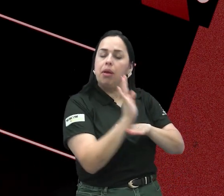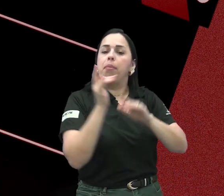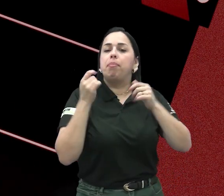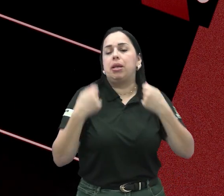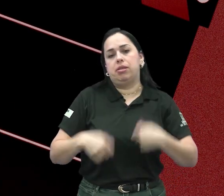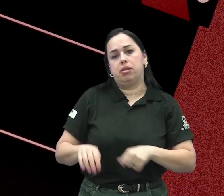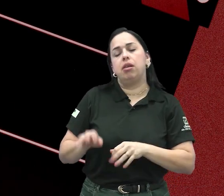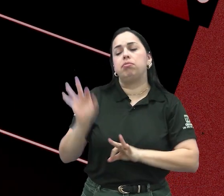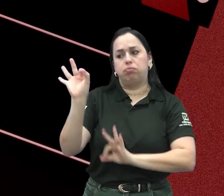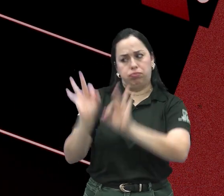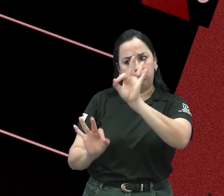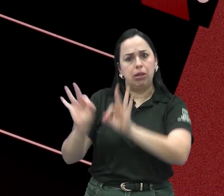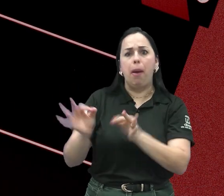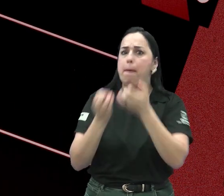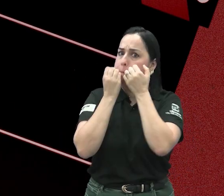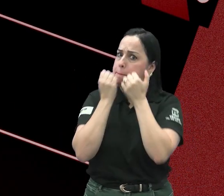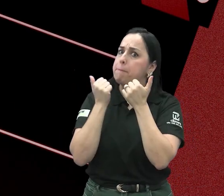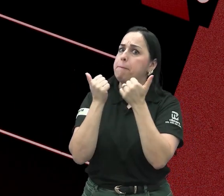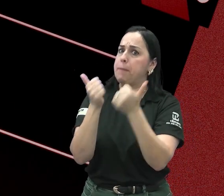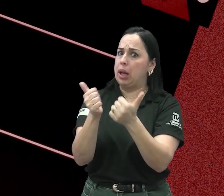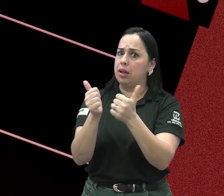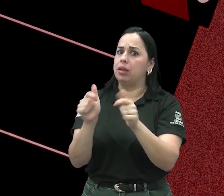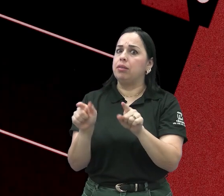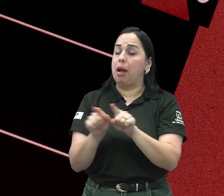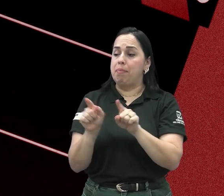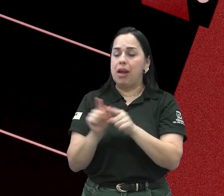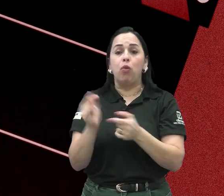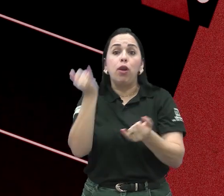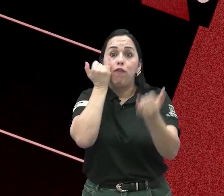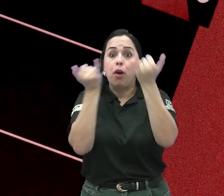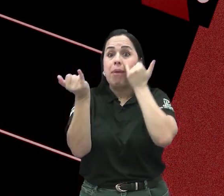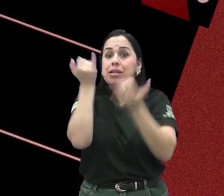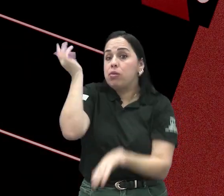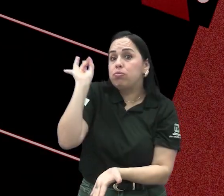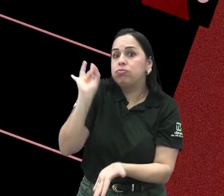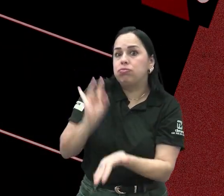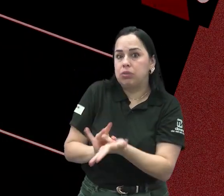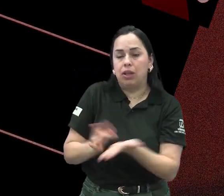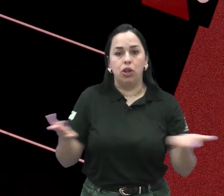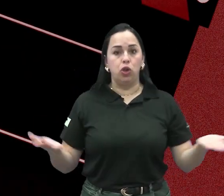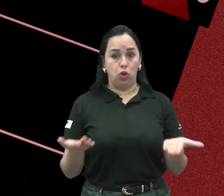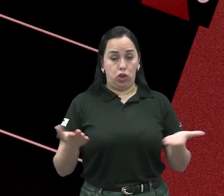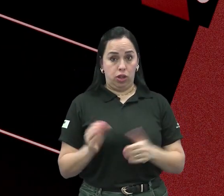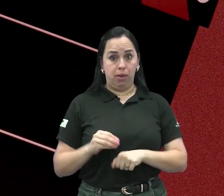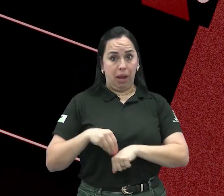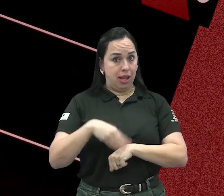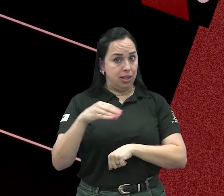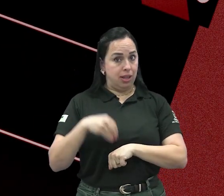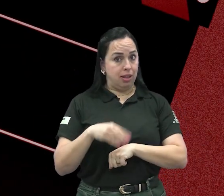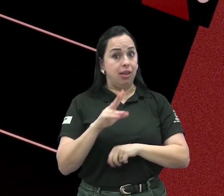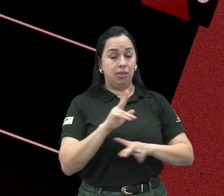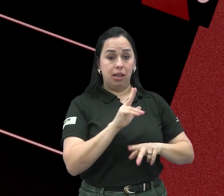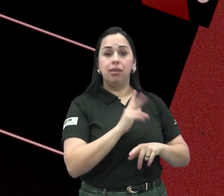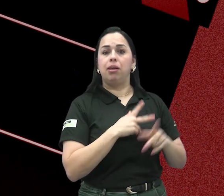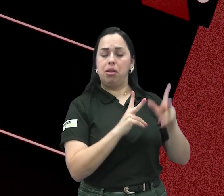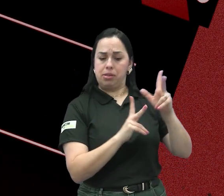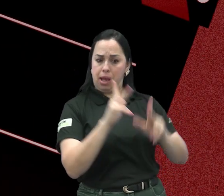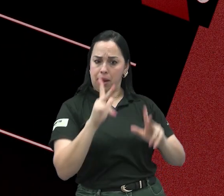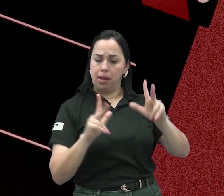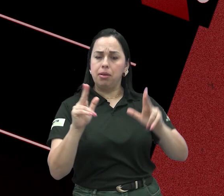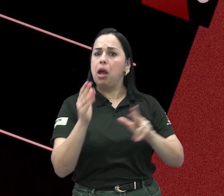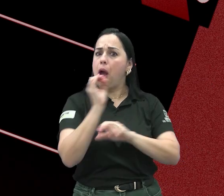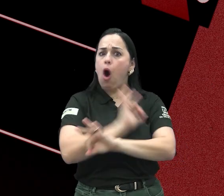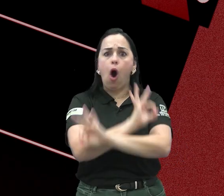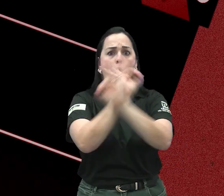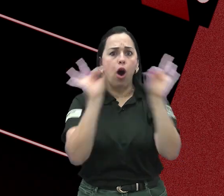bem feito, né? E com informações verídicas também. E a série que eu vou indicar hoje tem dessas e é muito